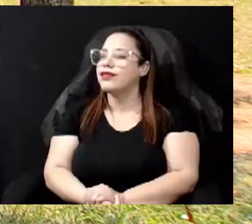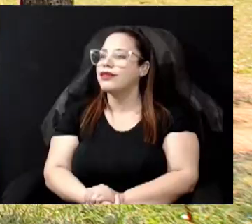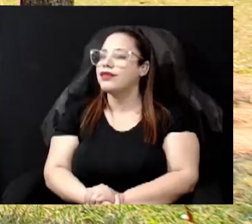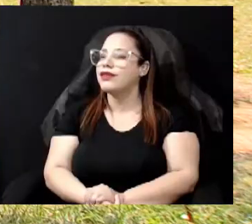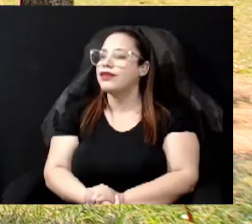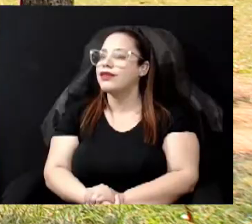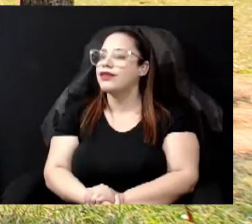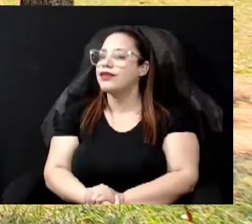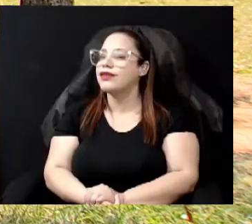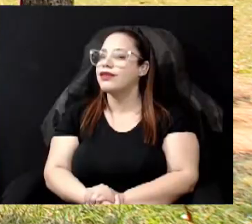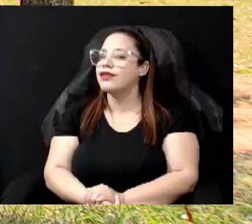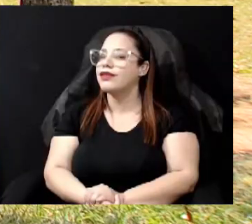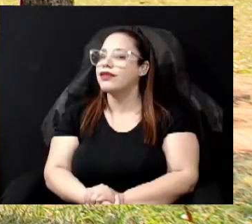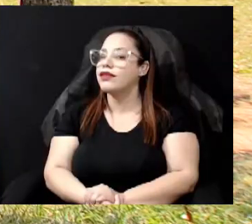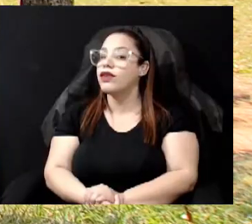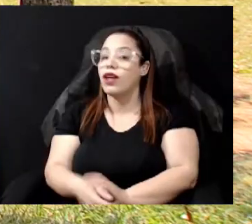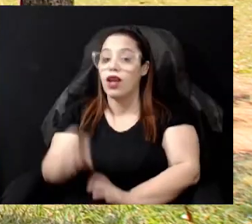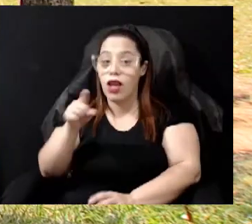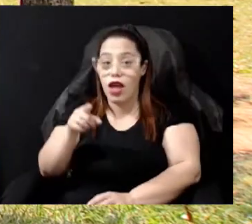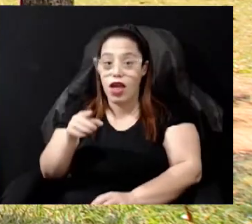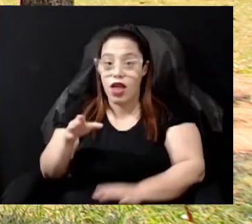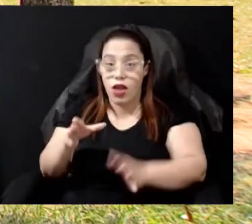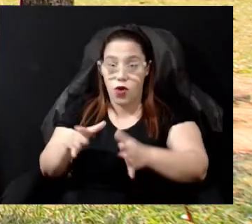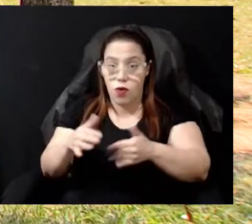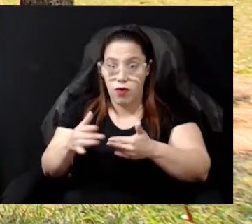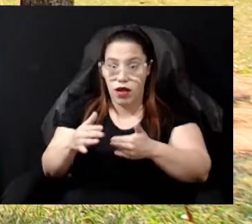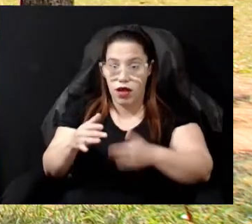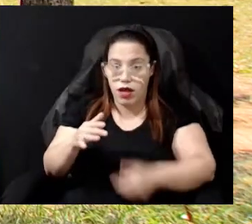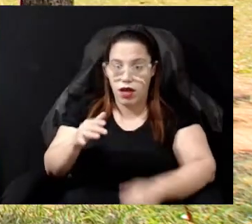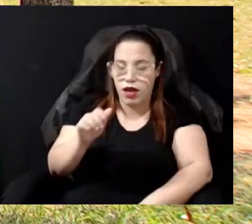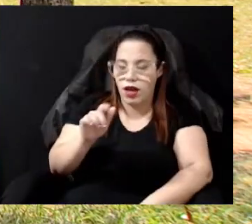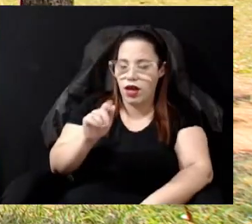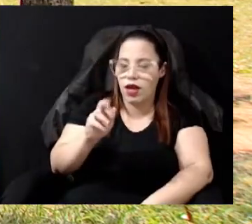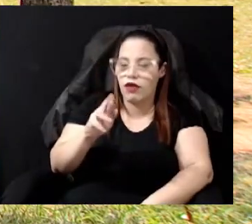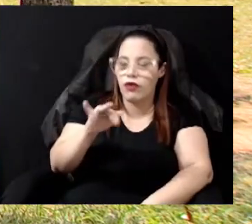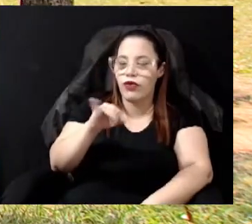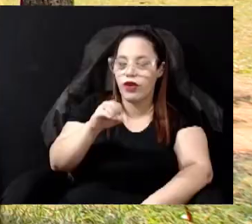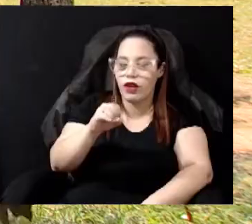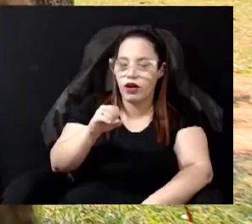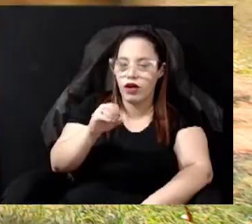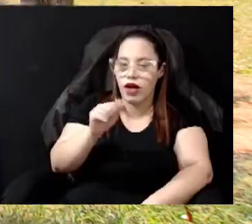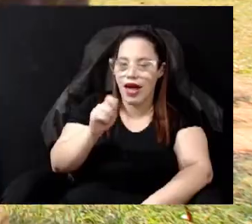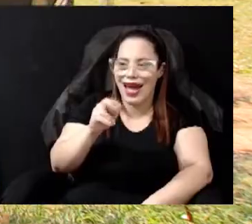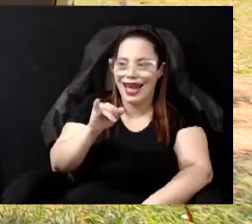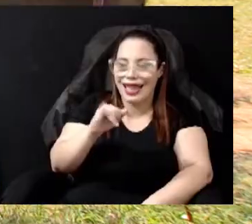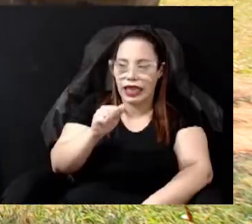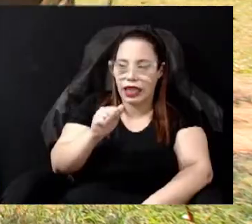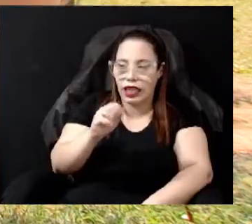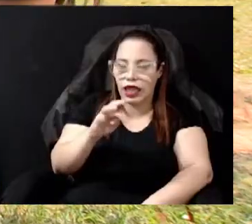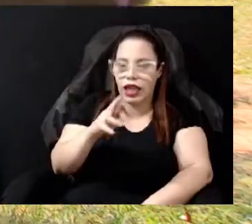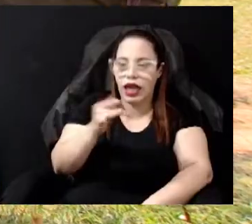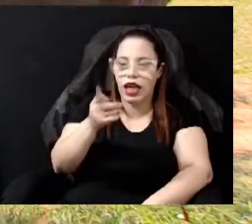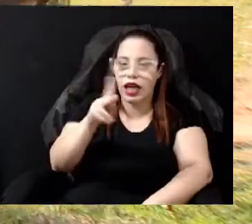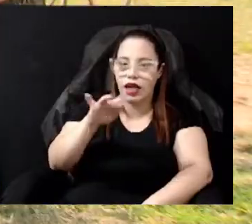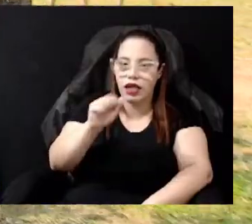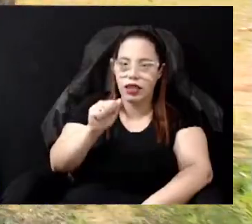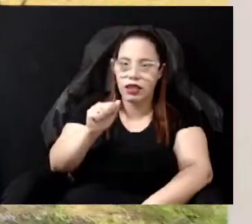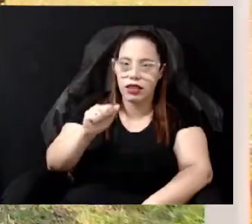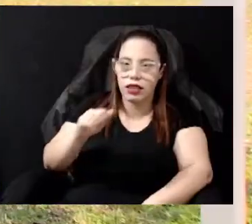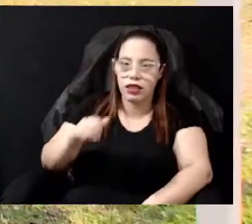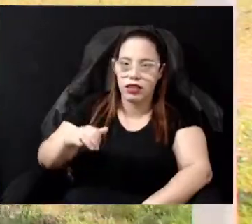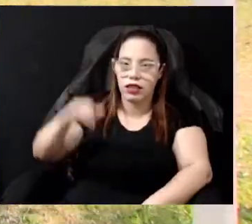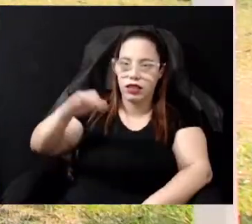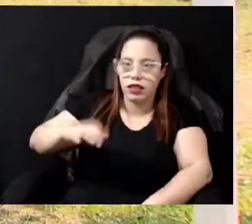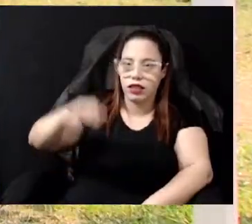Ela é uma asa de telha, gavião asa de telha, o nome científico é Parabuta unicintus. E a asa de telha dela é mais por conta dessa parte